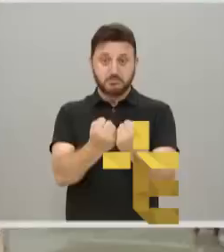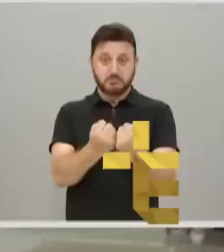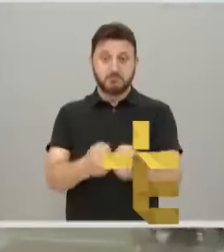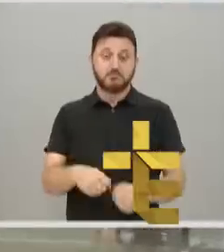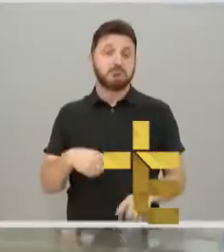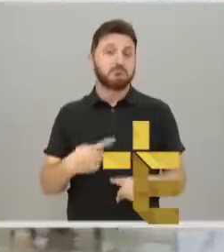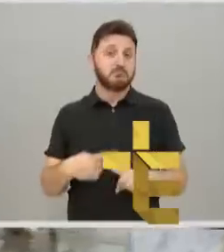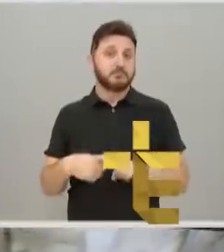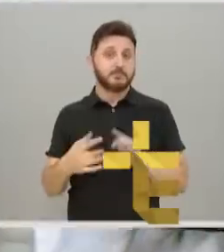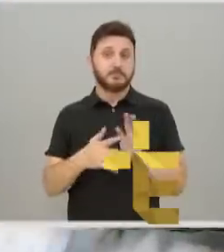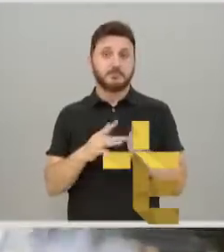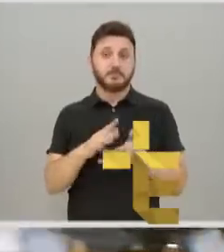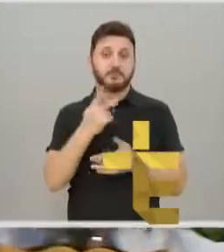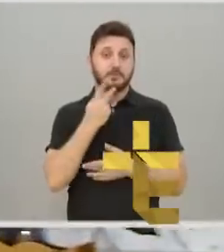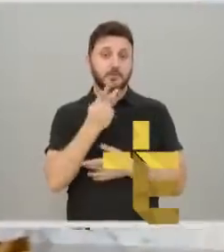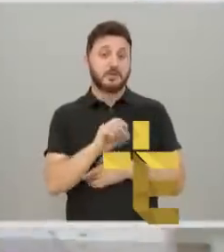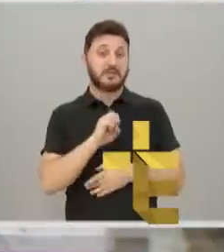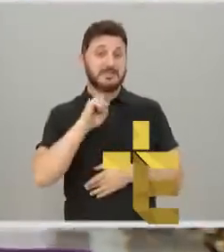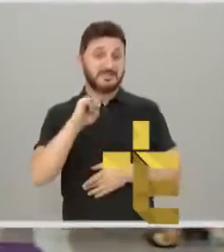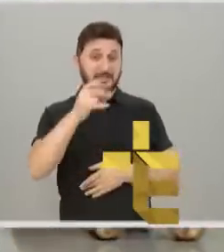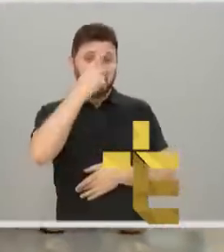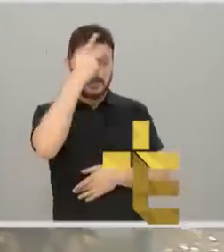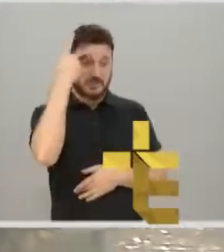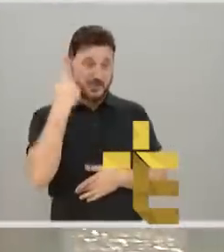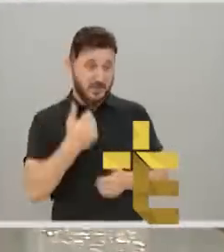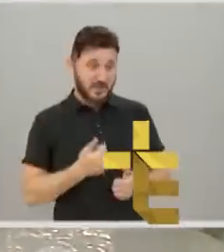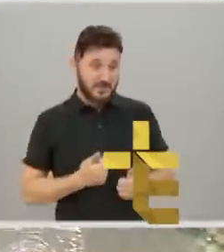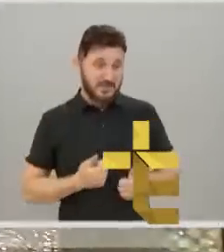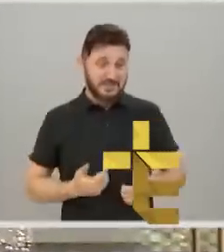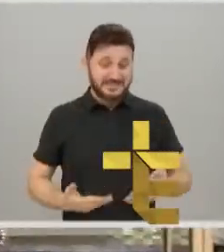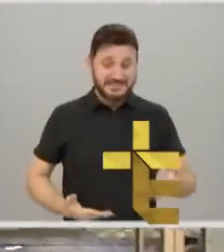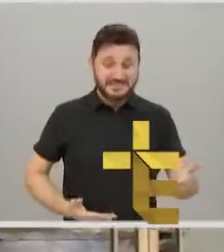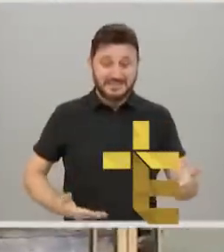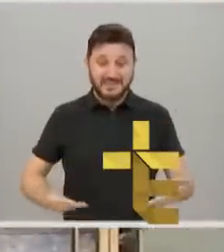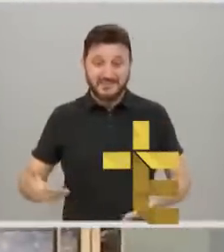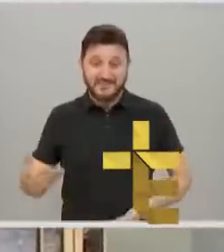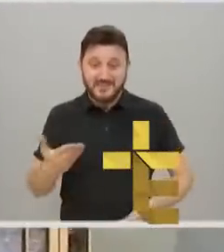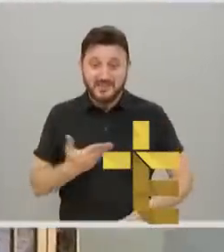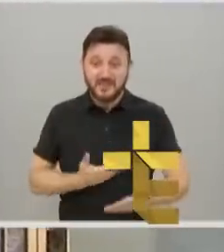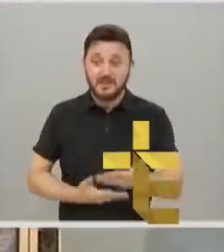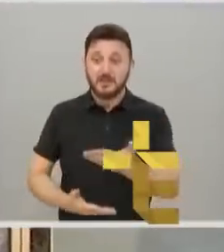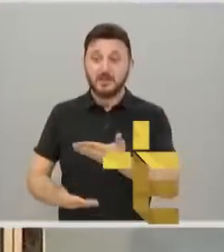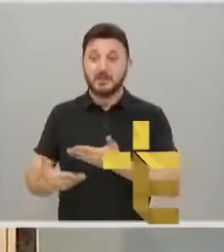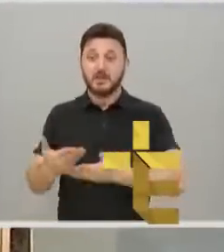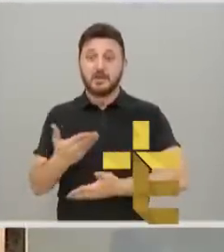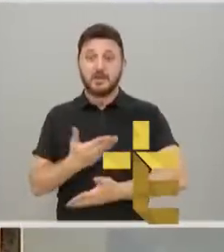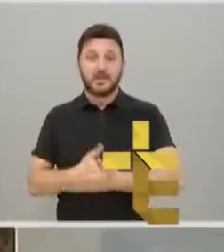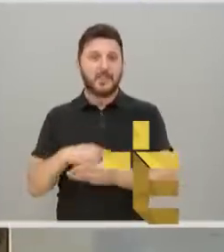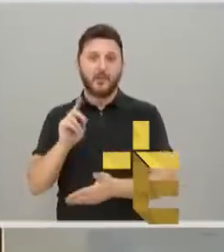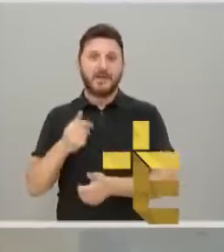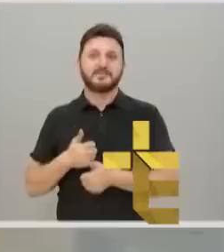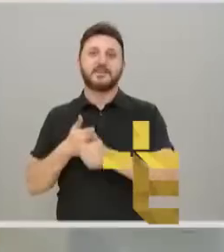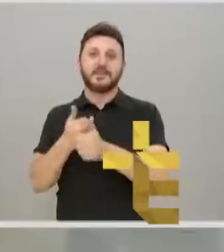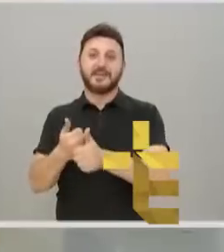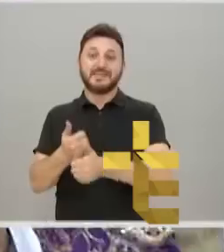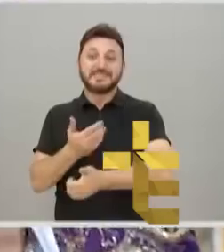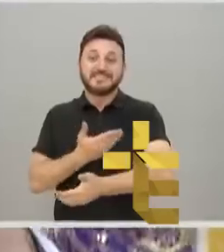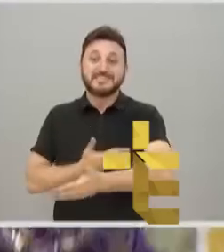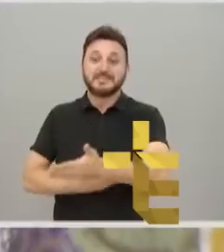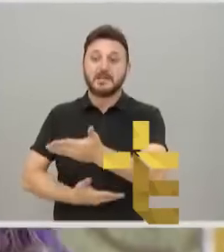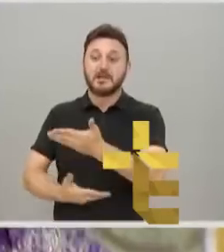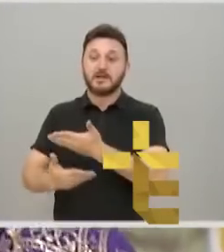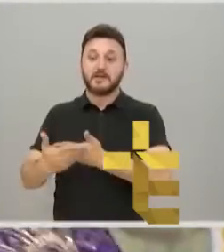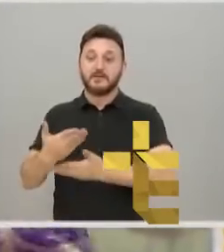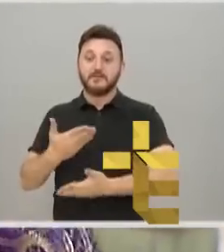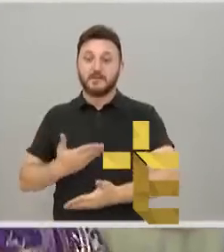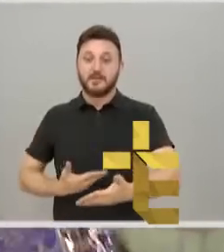Porque Jesus disse, se alguém quer me servir, você entendeu a palavra no Evangelho? Não